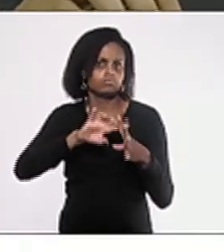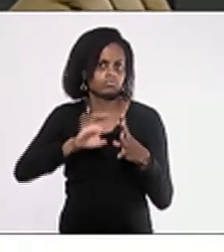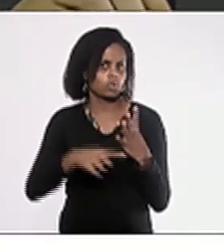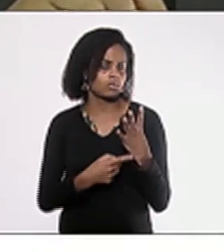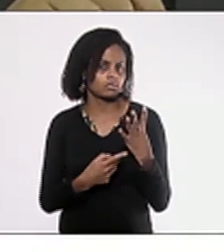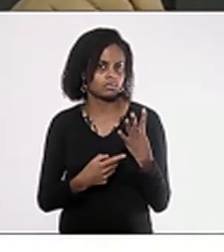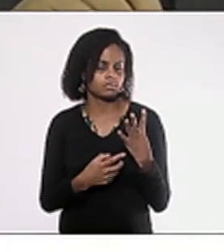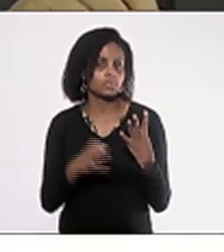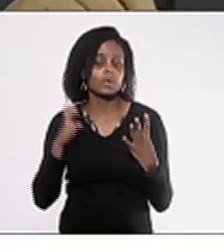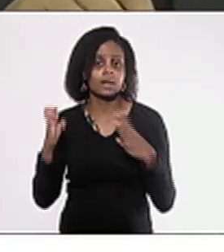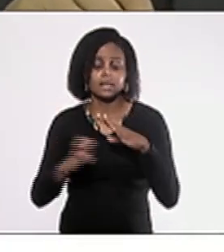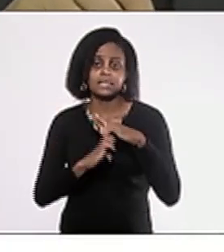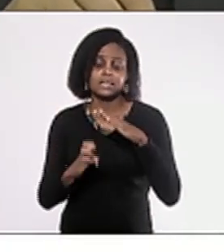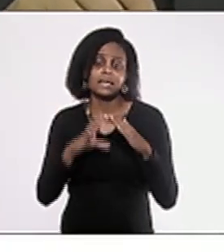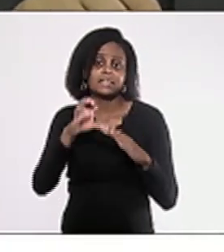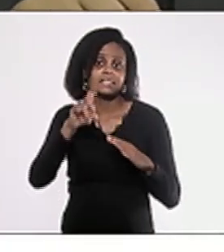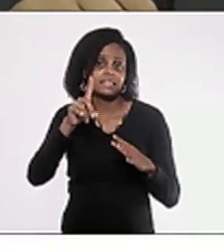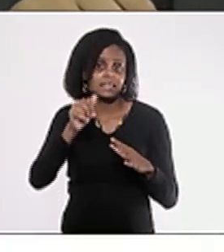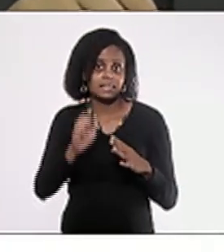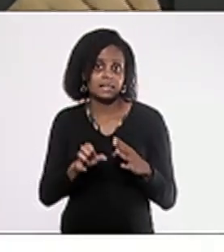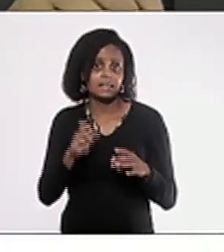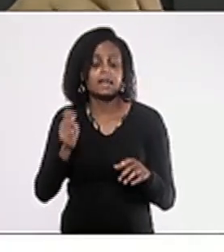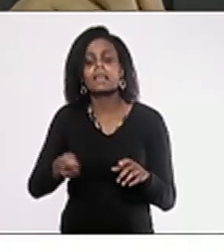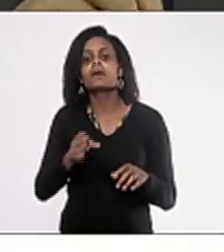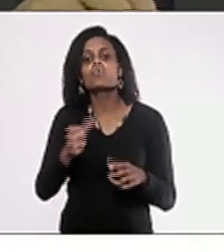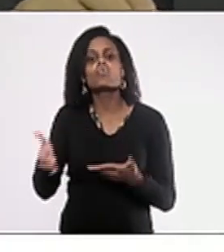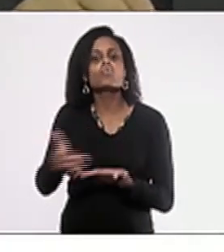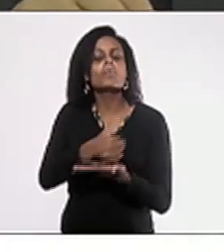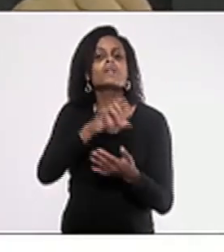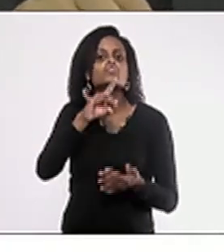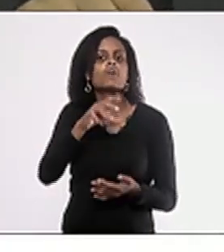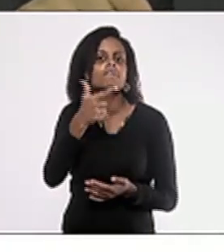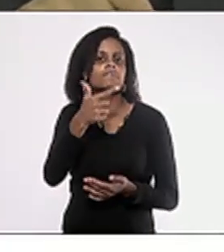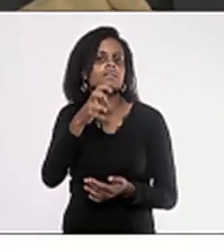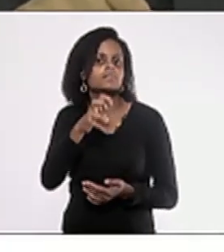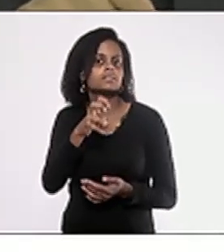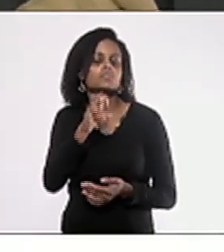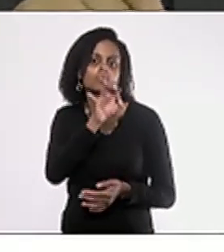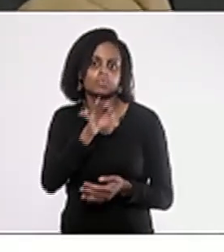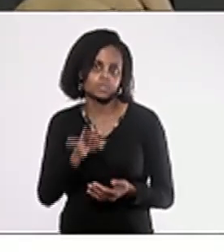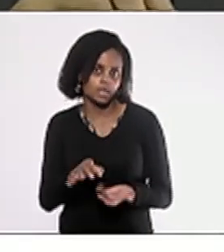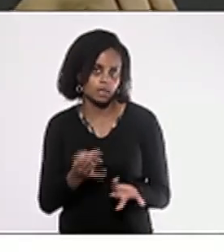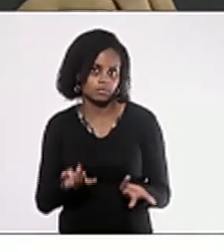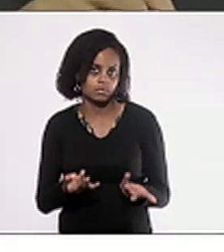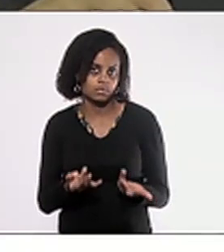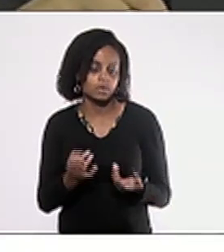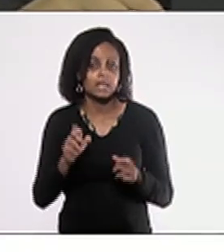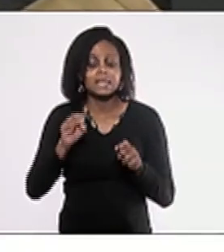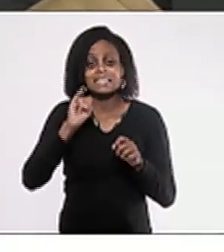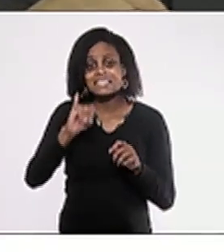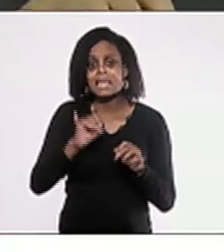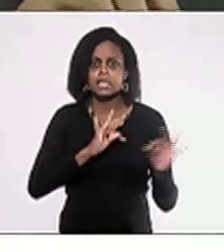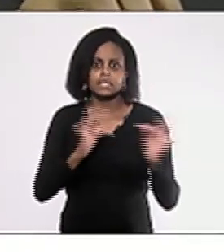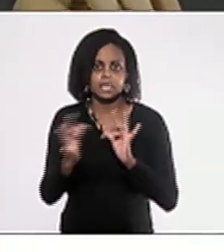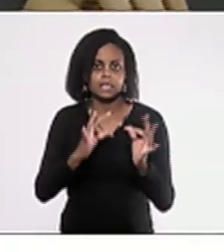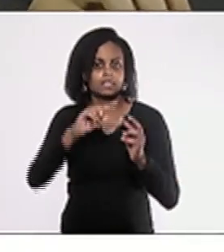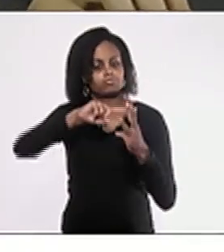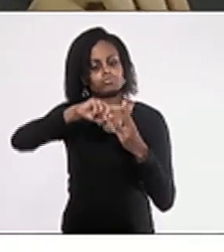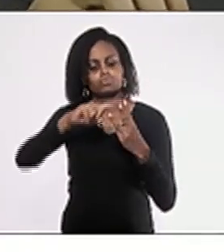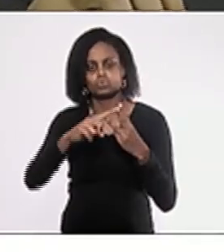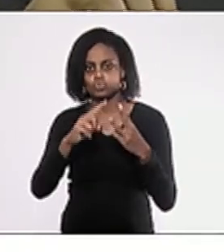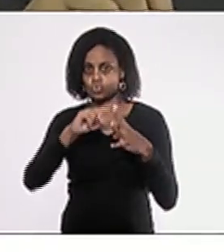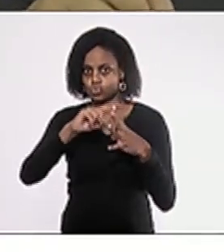presta uma fase, ela tem que cobrar 25%. Se ela presta 2 fases do serviço de esgotamento, ela só poderia